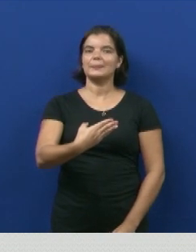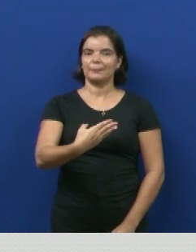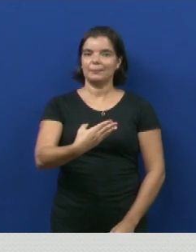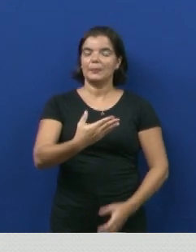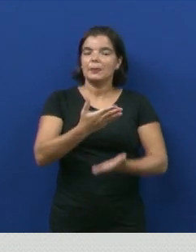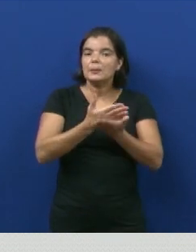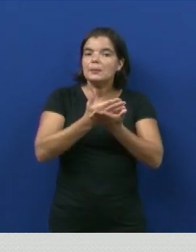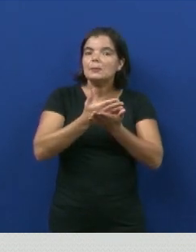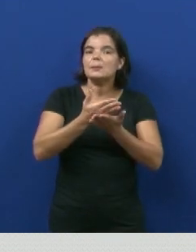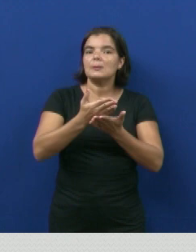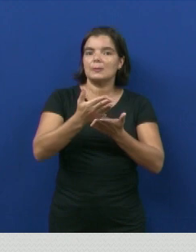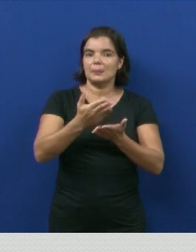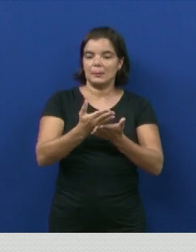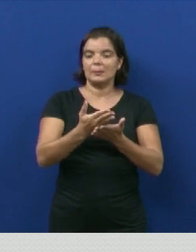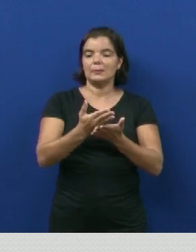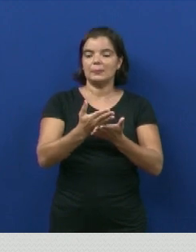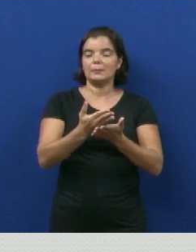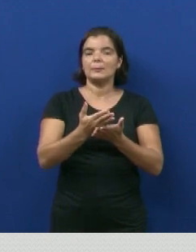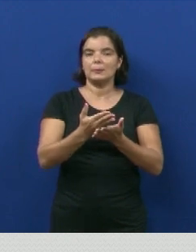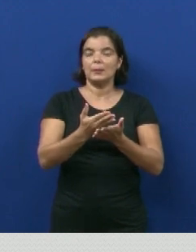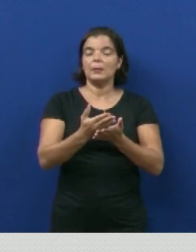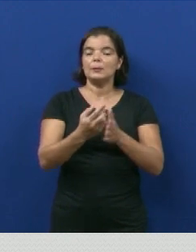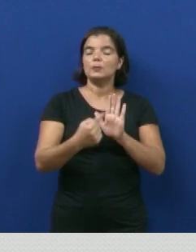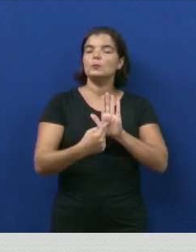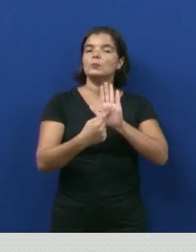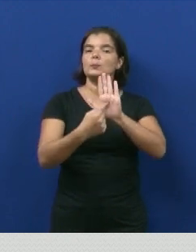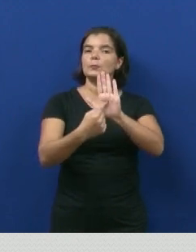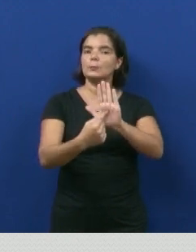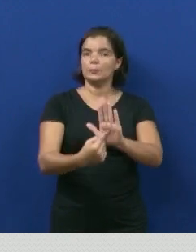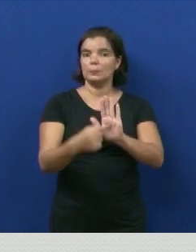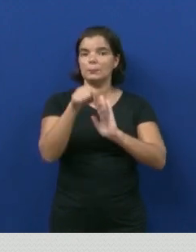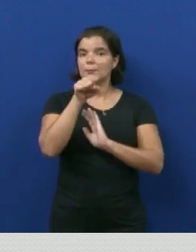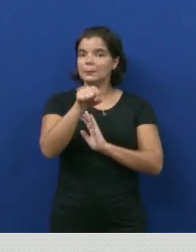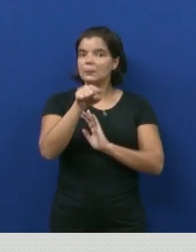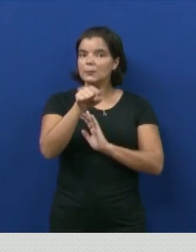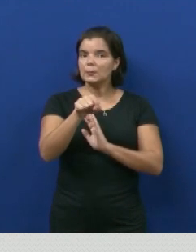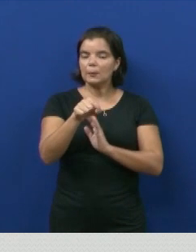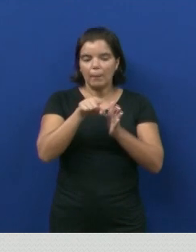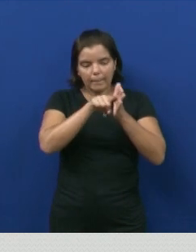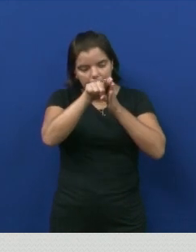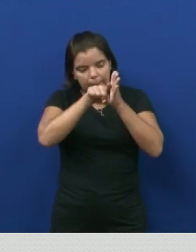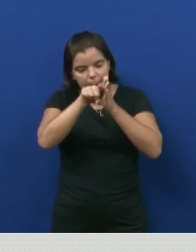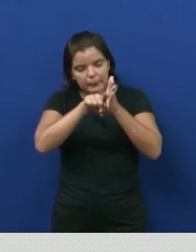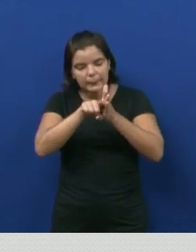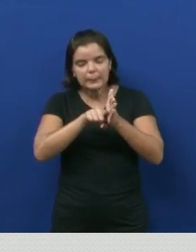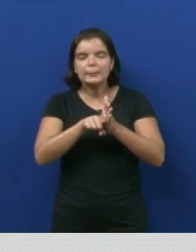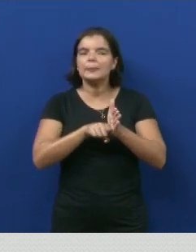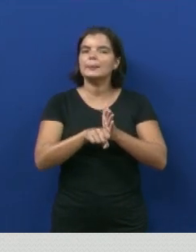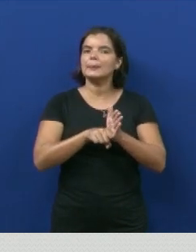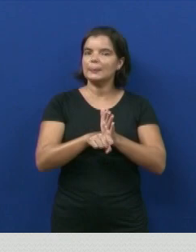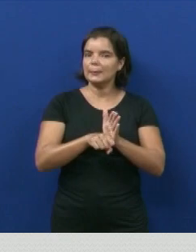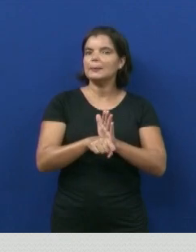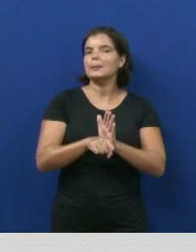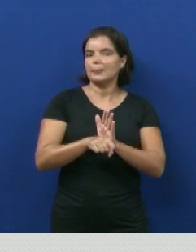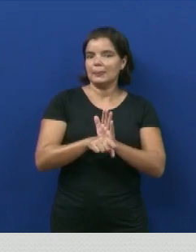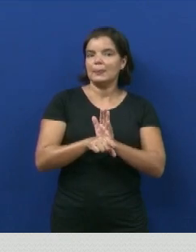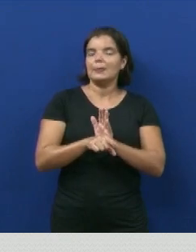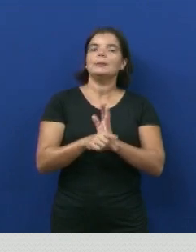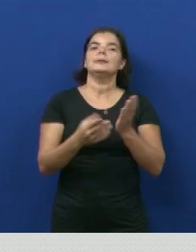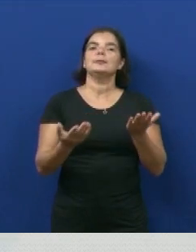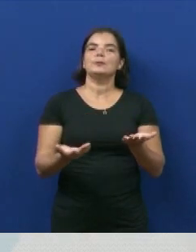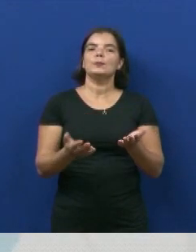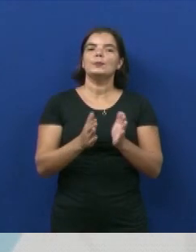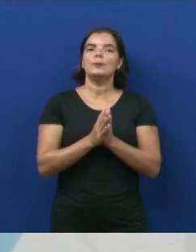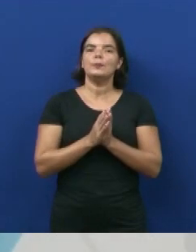Esses princípios, eles são colocados para você estar pesquisando, para você estar fazendo